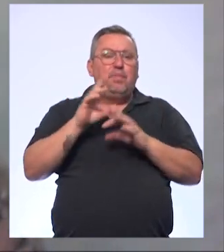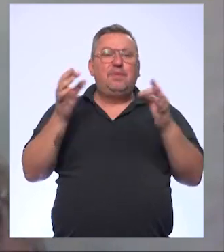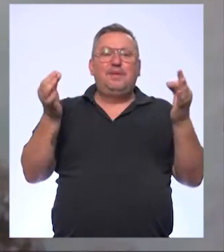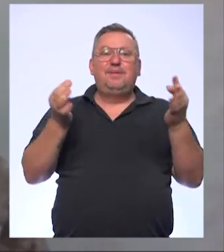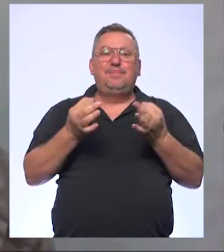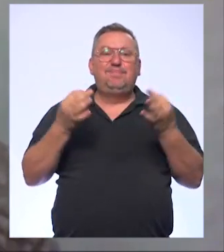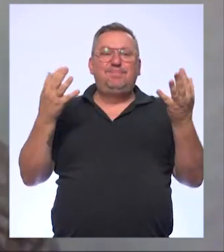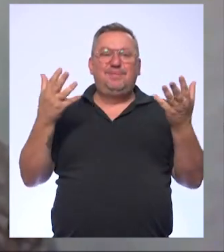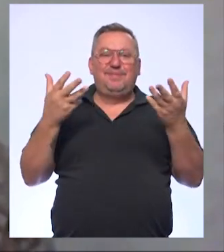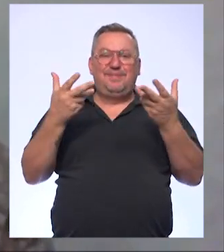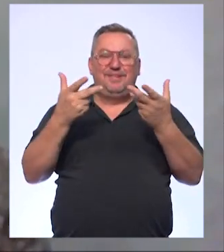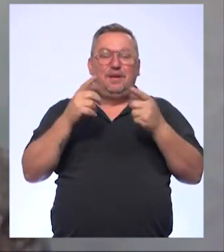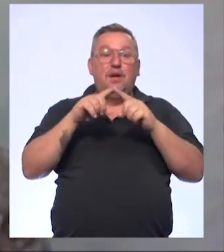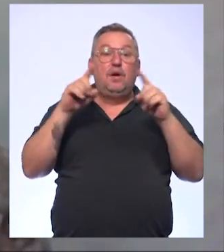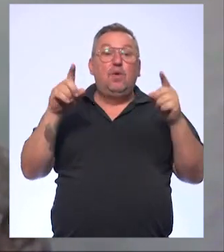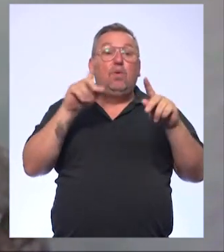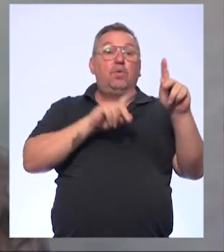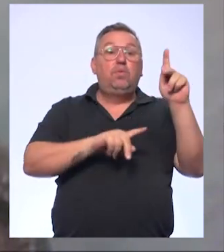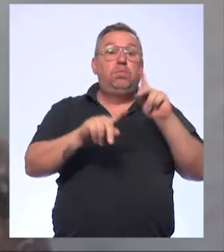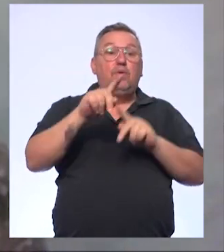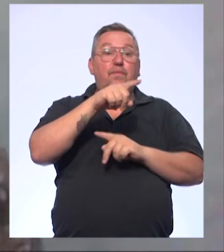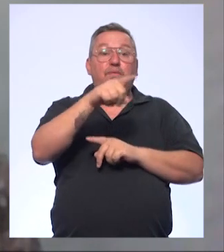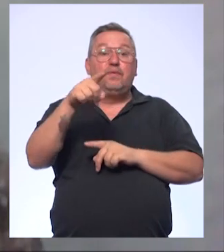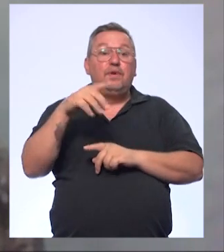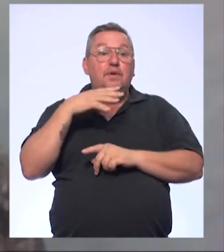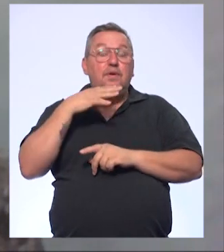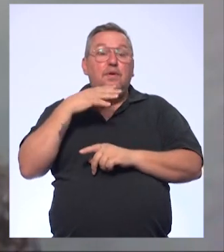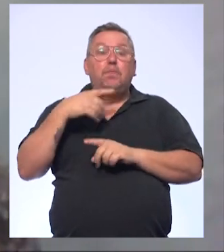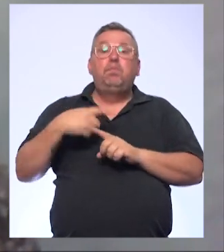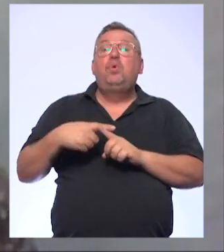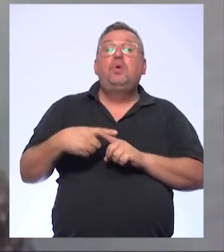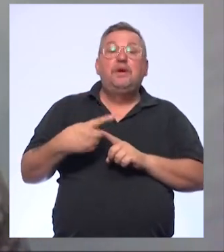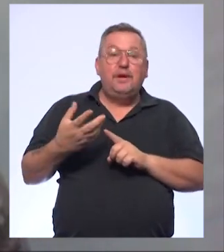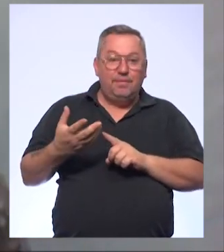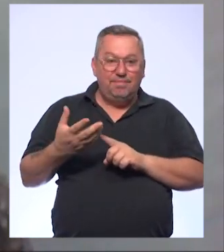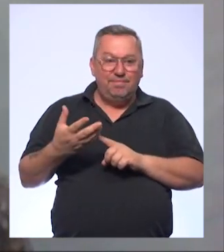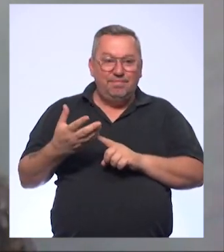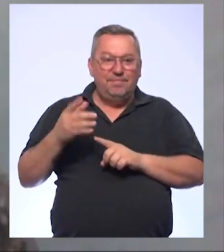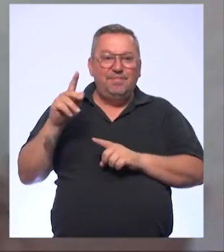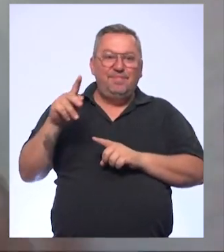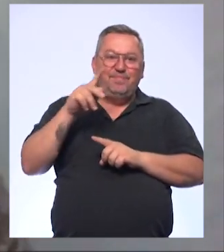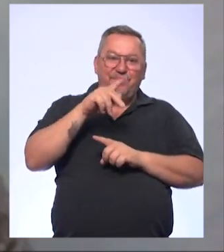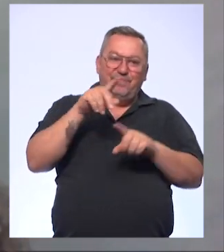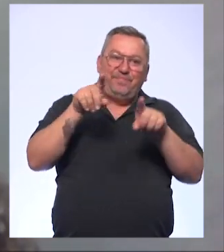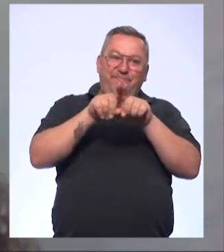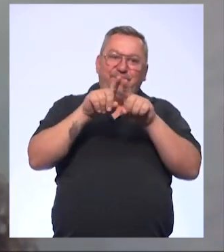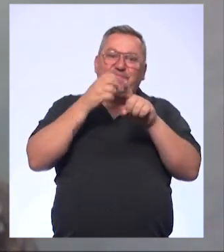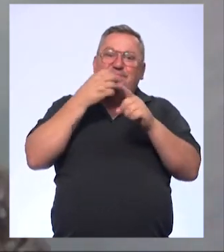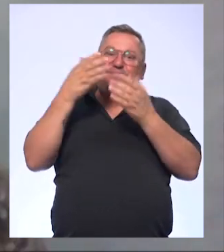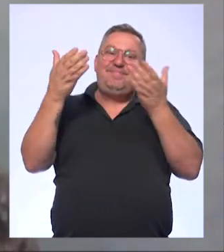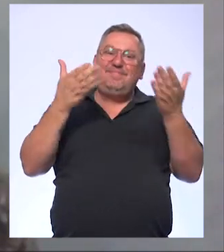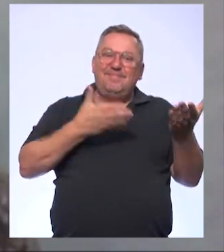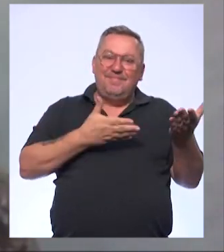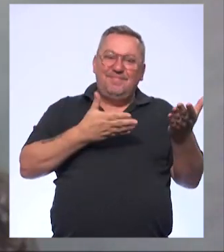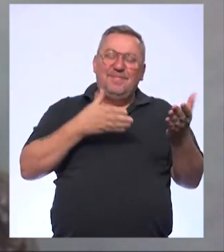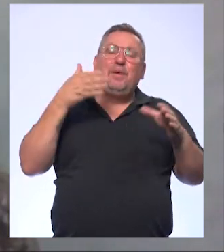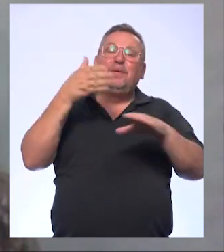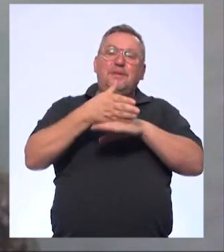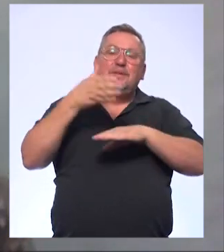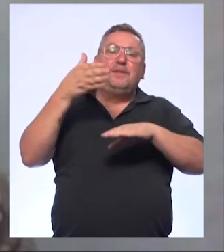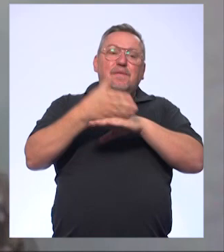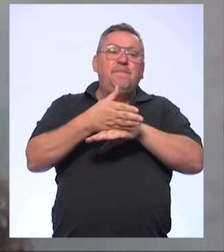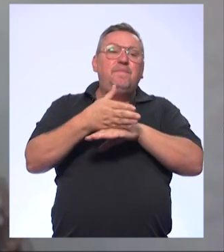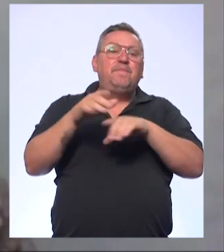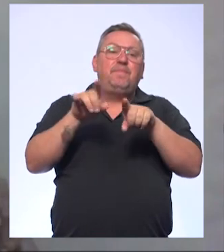elaboradas. Qual civilização vocês gostariam de conhecer e por quê? Professores, vocês são muito bem-vindos, participem também